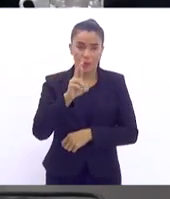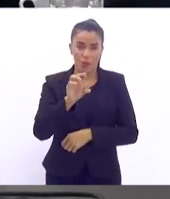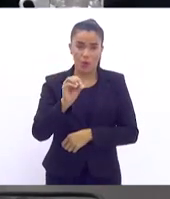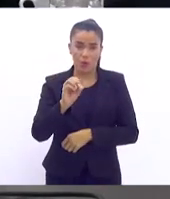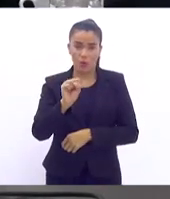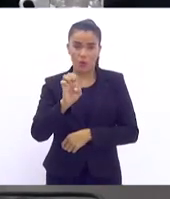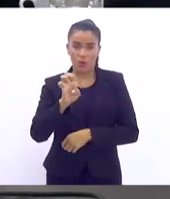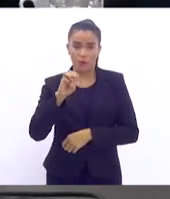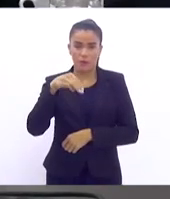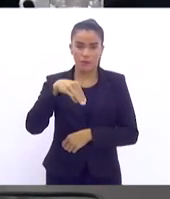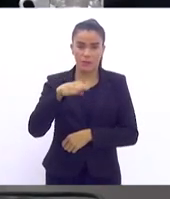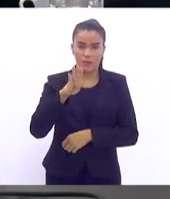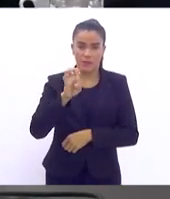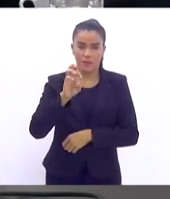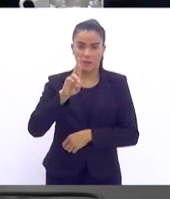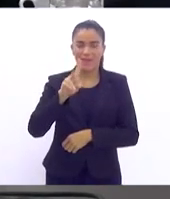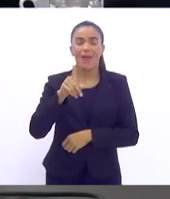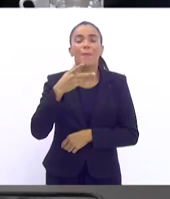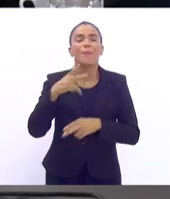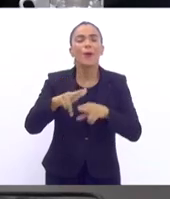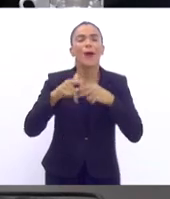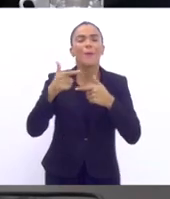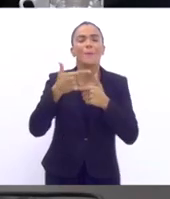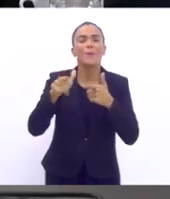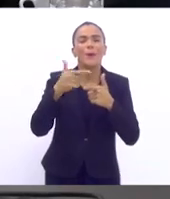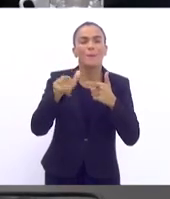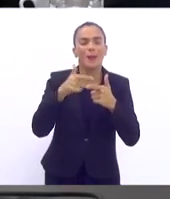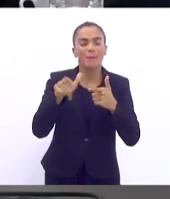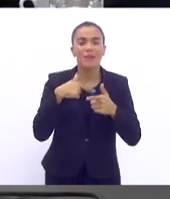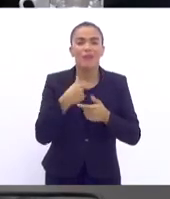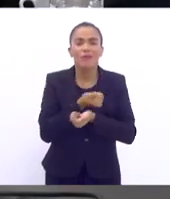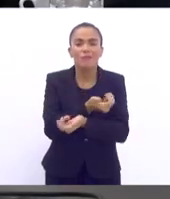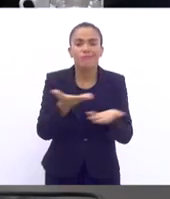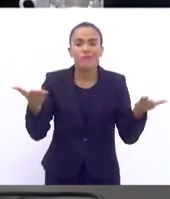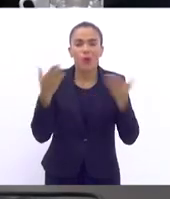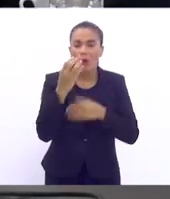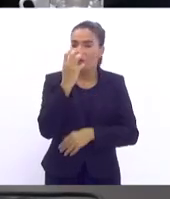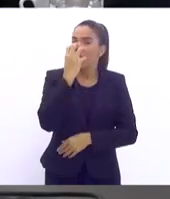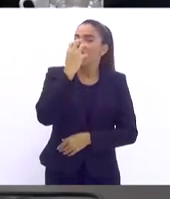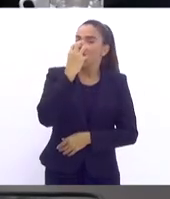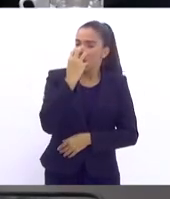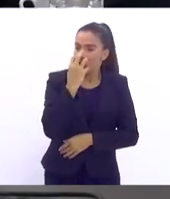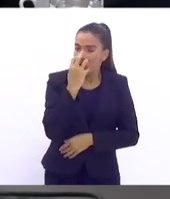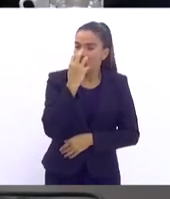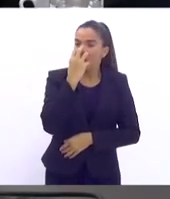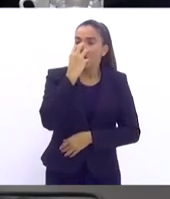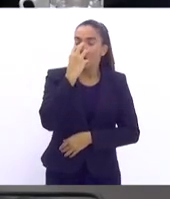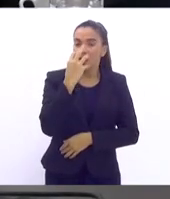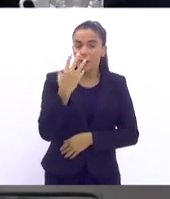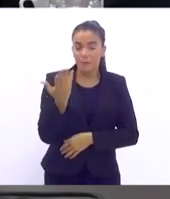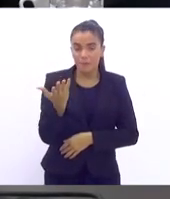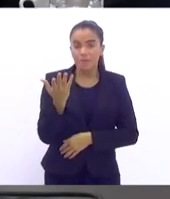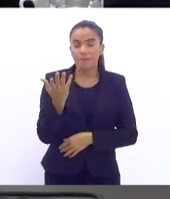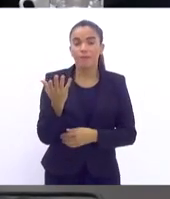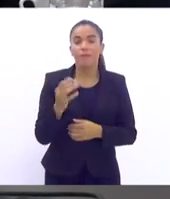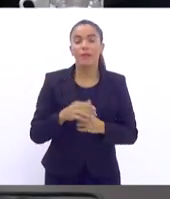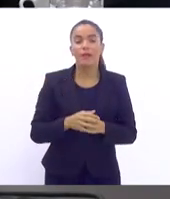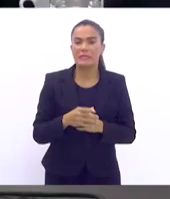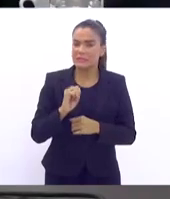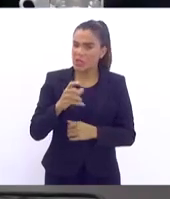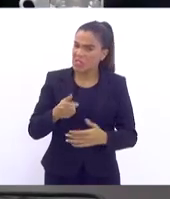no auge daqueles problemas de respiratório agora eu não sei se por força de lei seria producente que nós